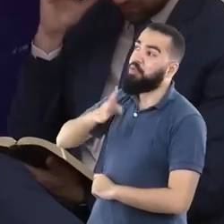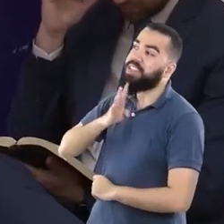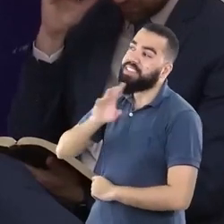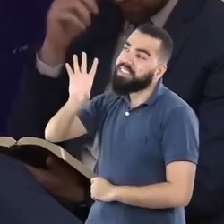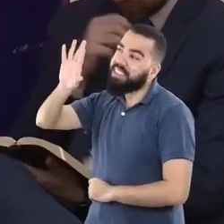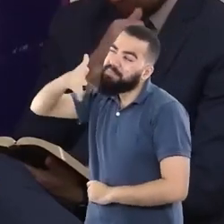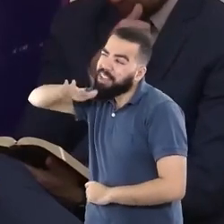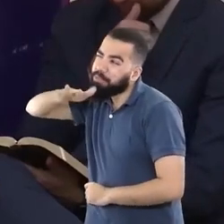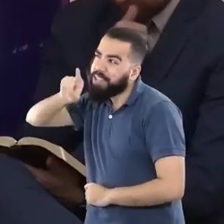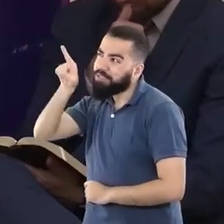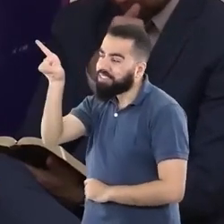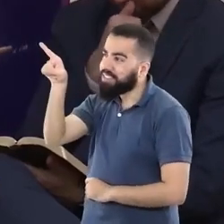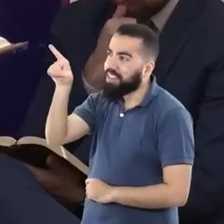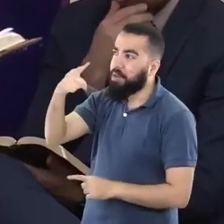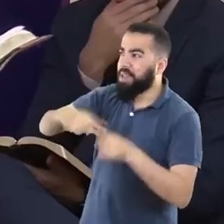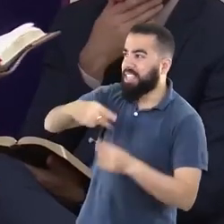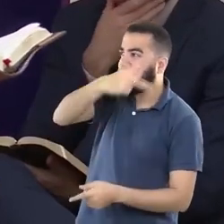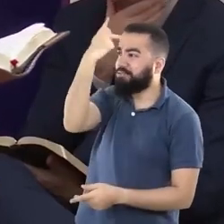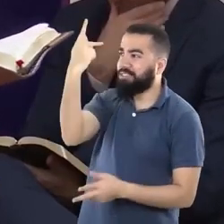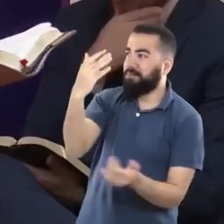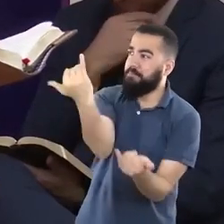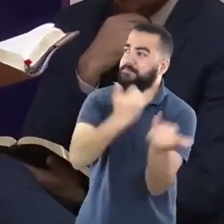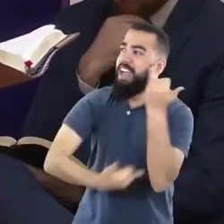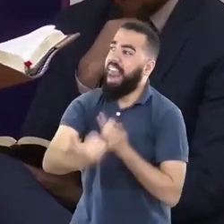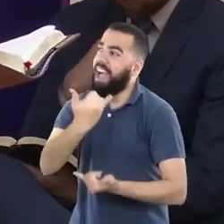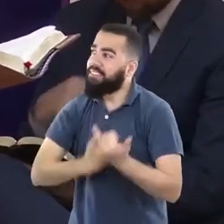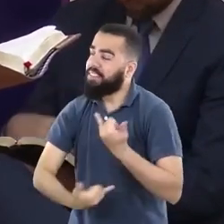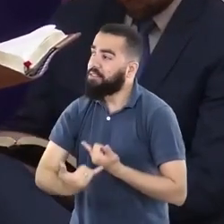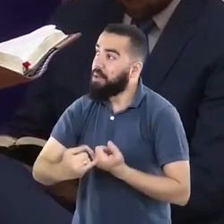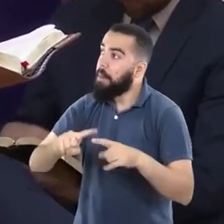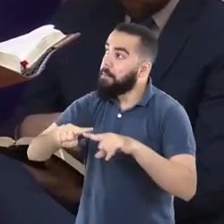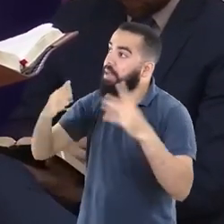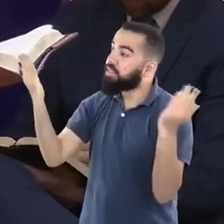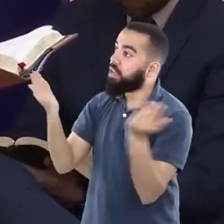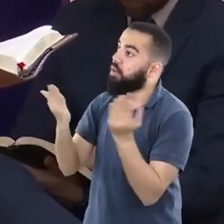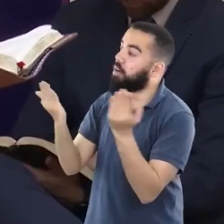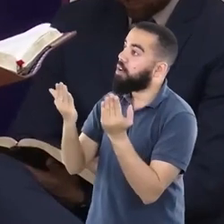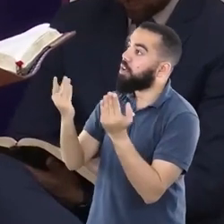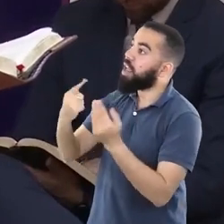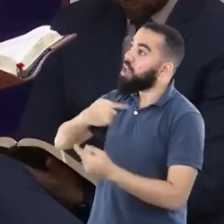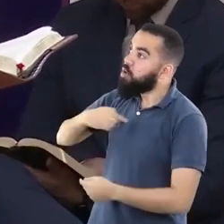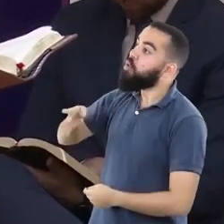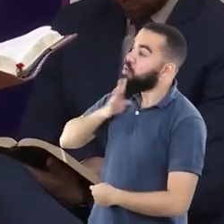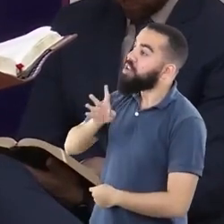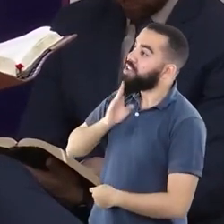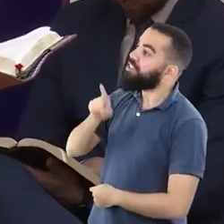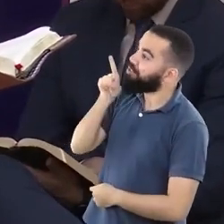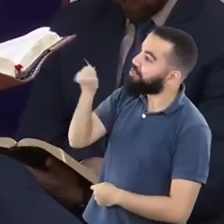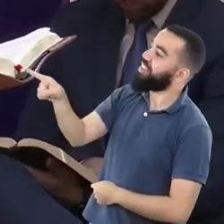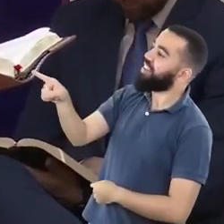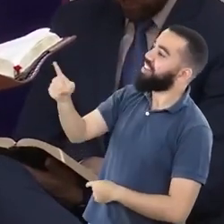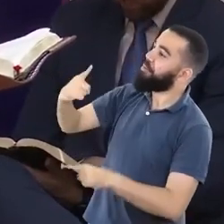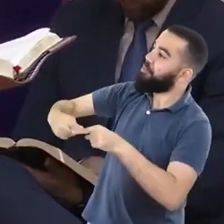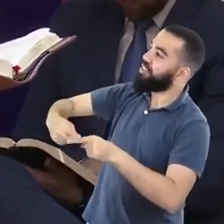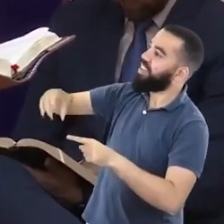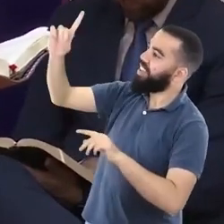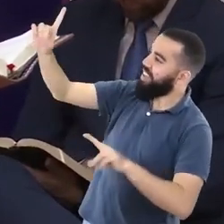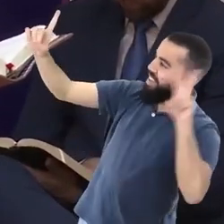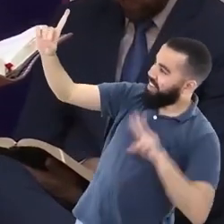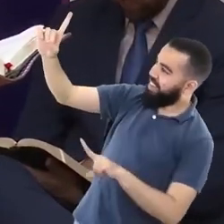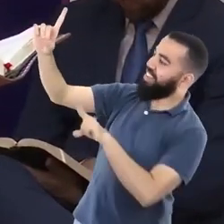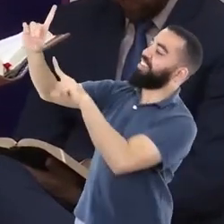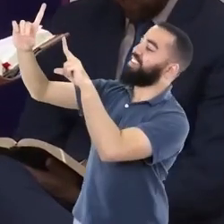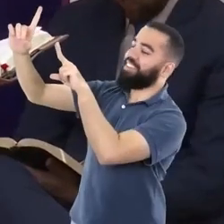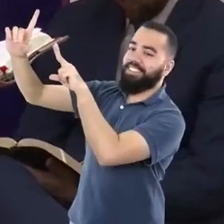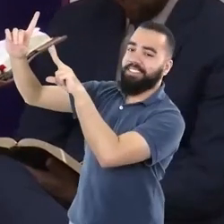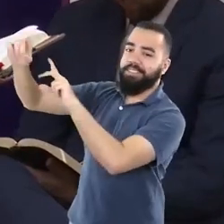veem. Então me permita uma pergunta nesta manhã: você conhece a Deus?